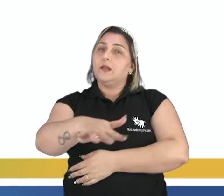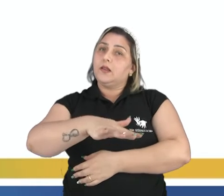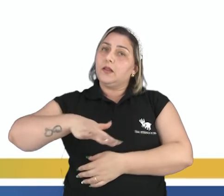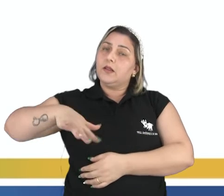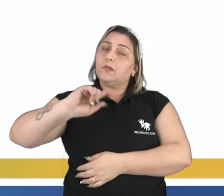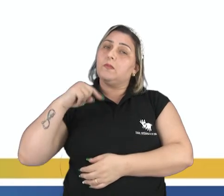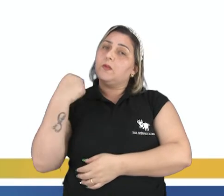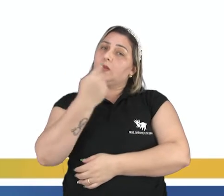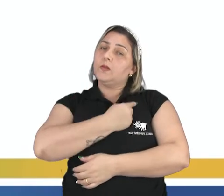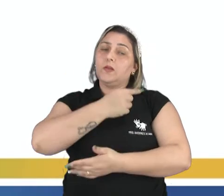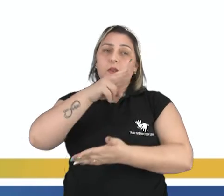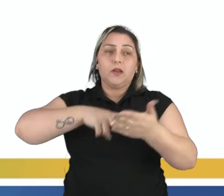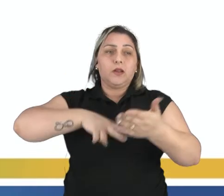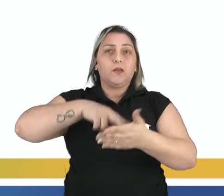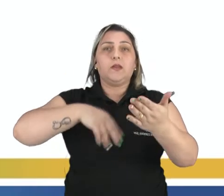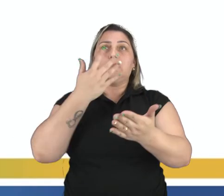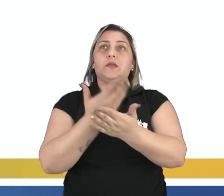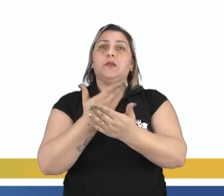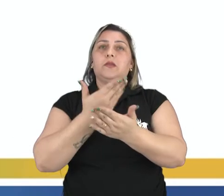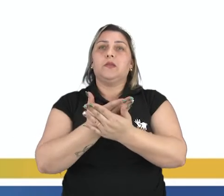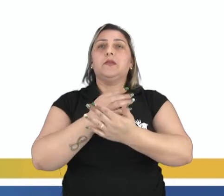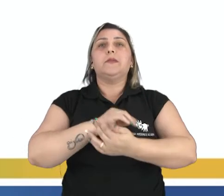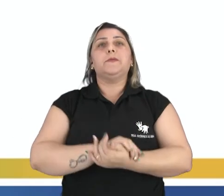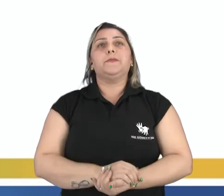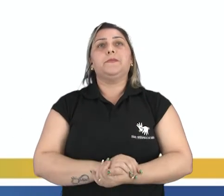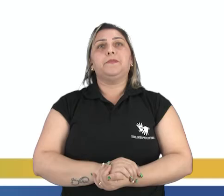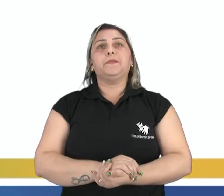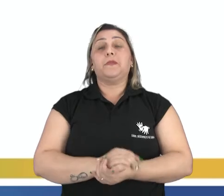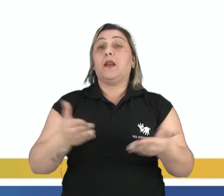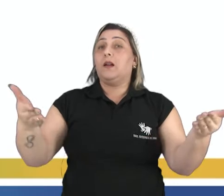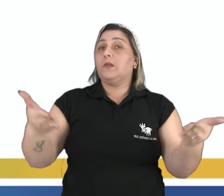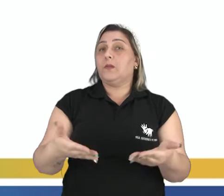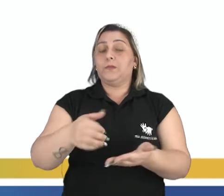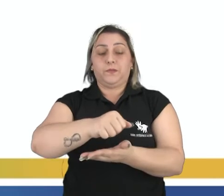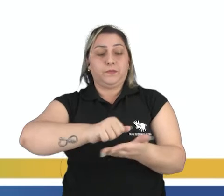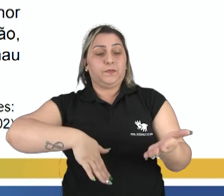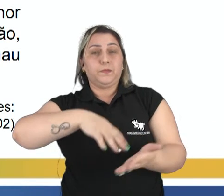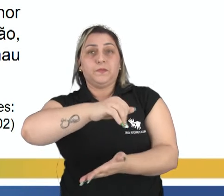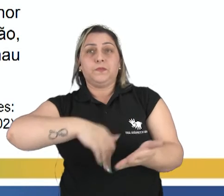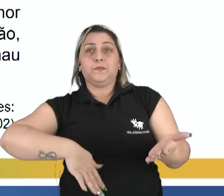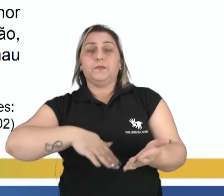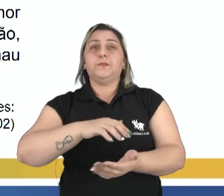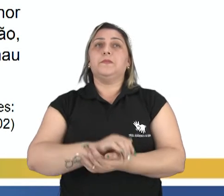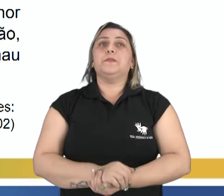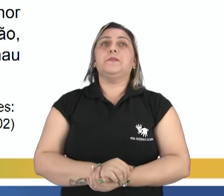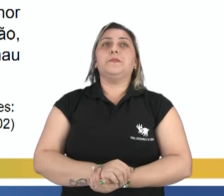nós leitores, estudantes, tá bom? Então vamos ver aqui o nosso exercitando.